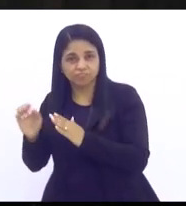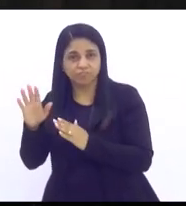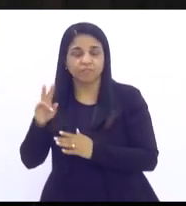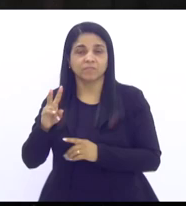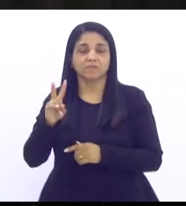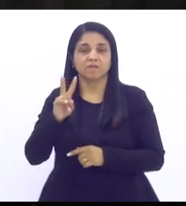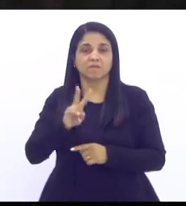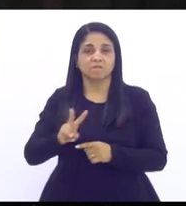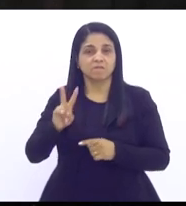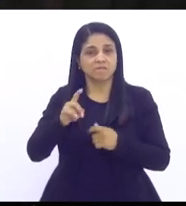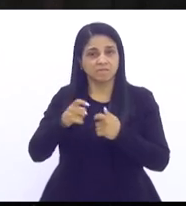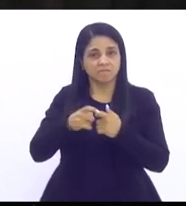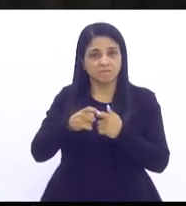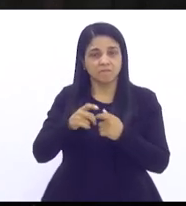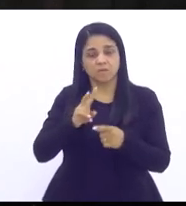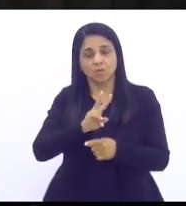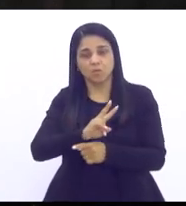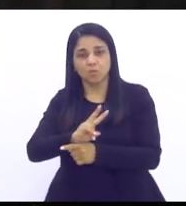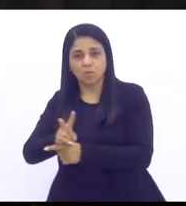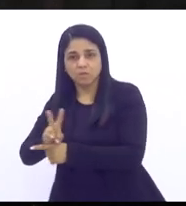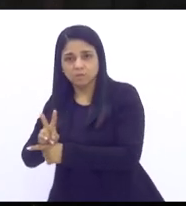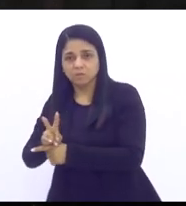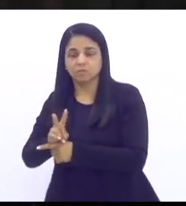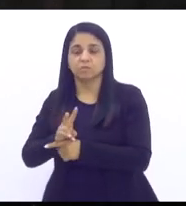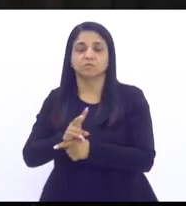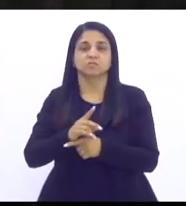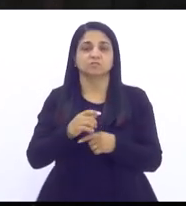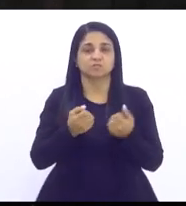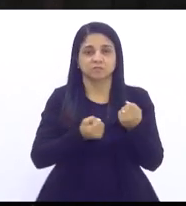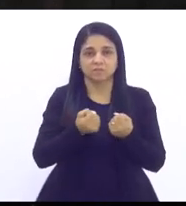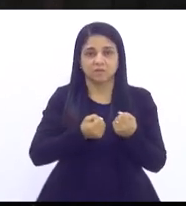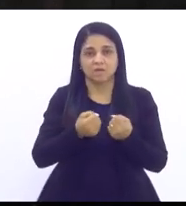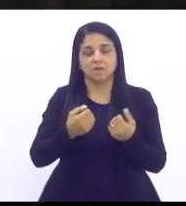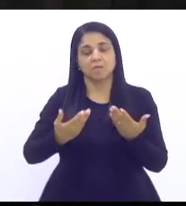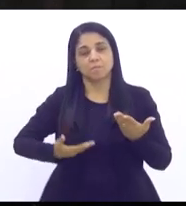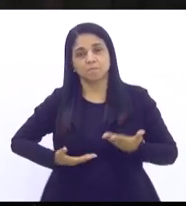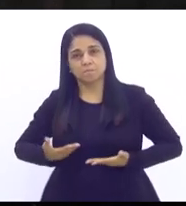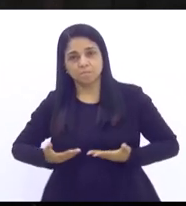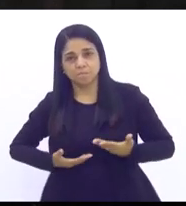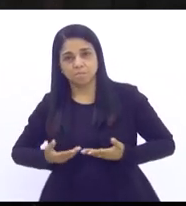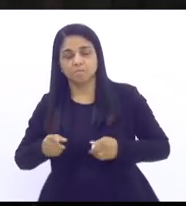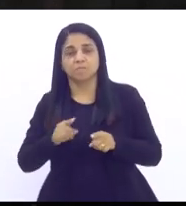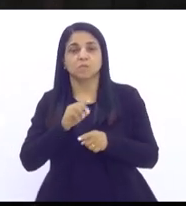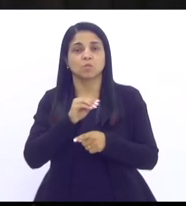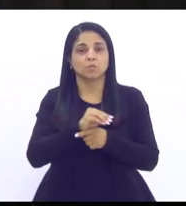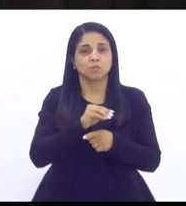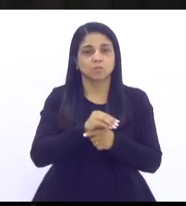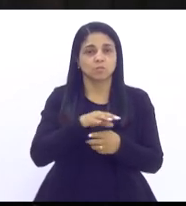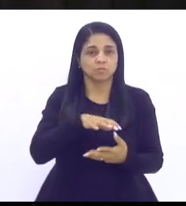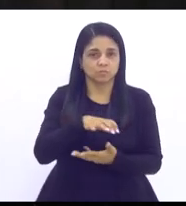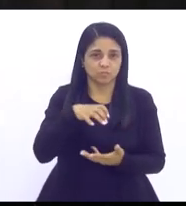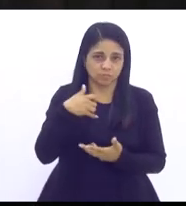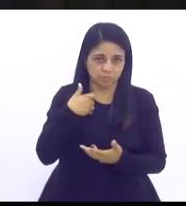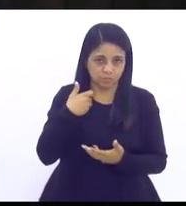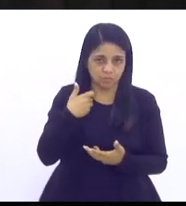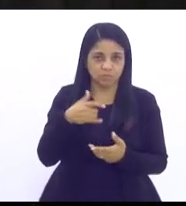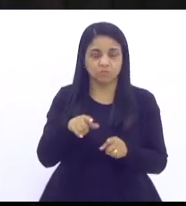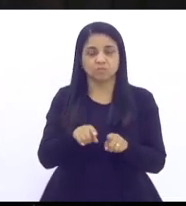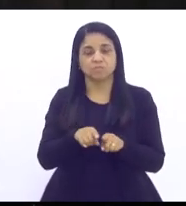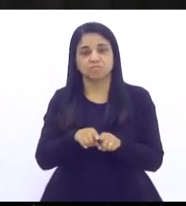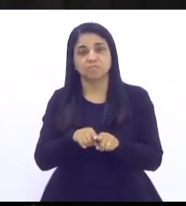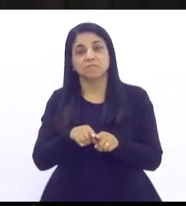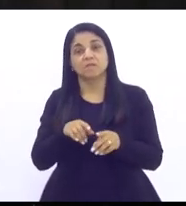veterinários, guardadores de veículos, empregadas domésticas, cuidadores de idosos, enfim.